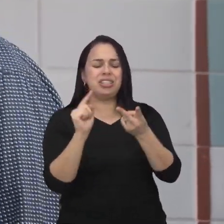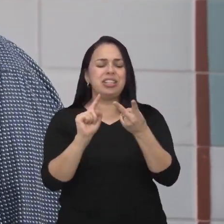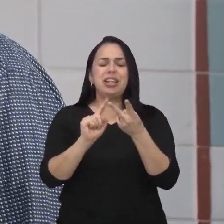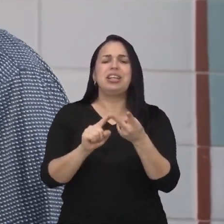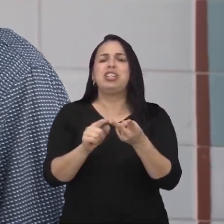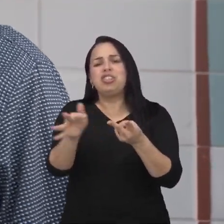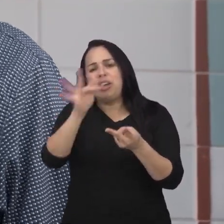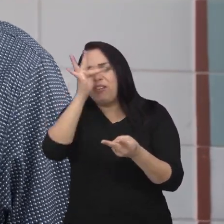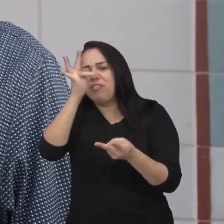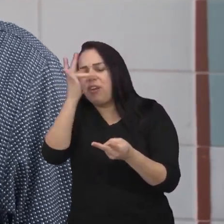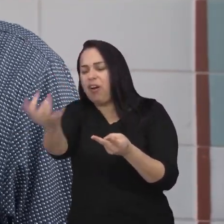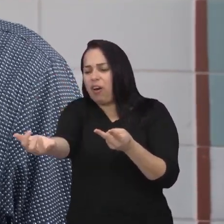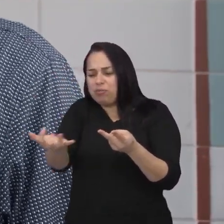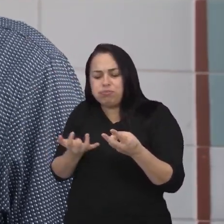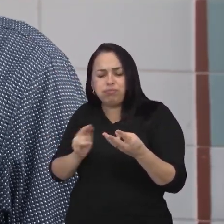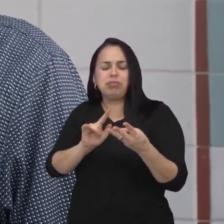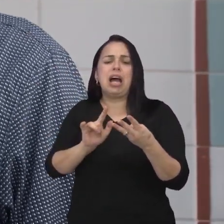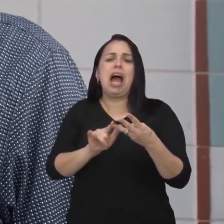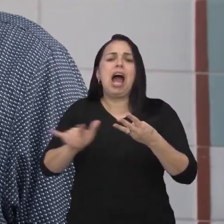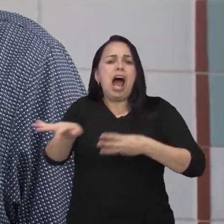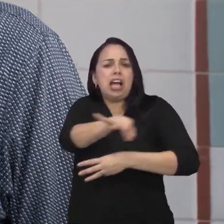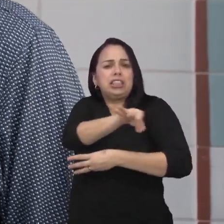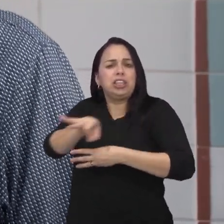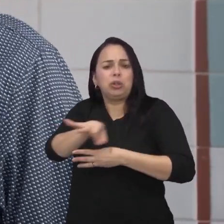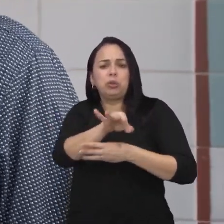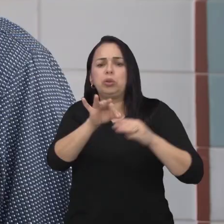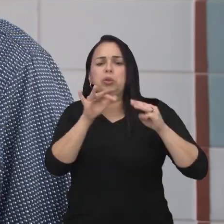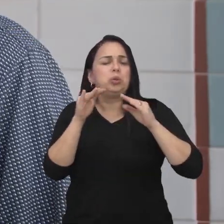paisagismo, arquitetura de